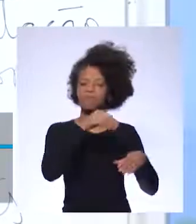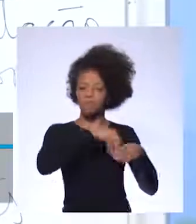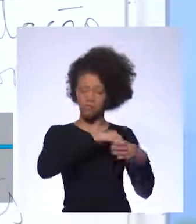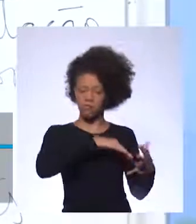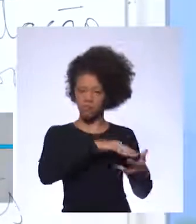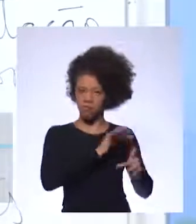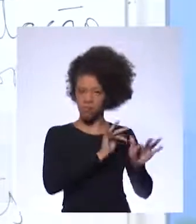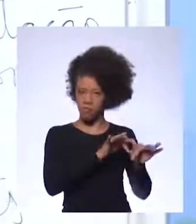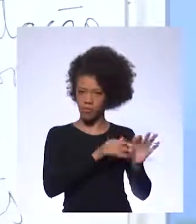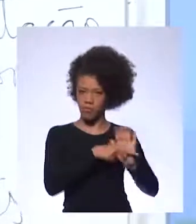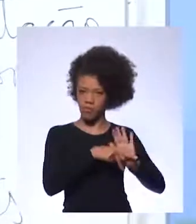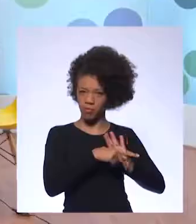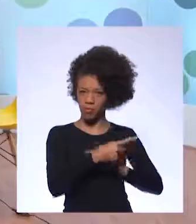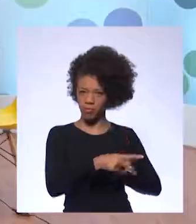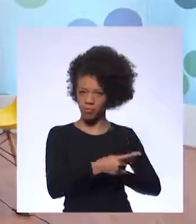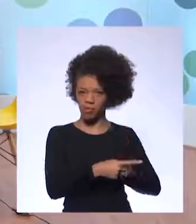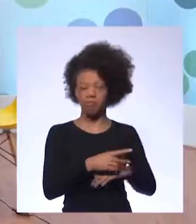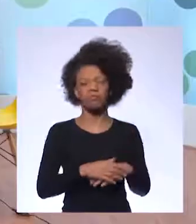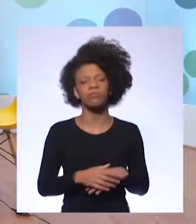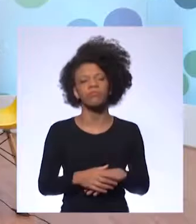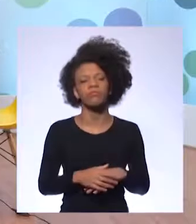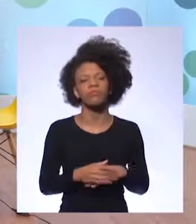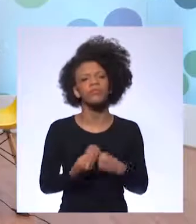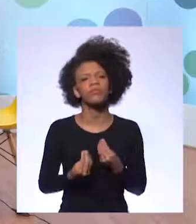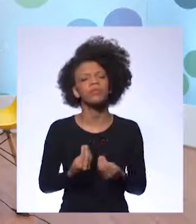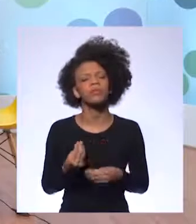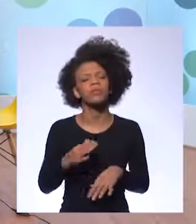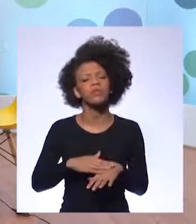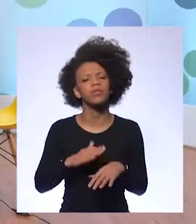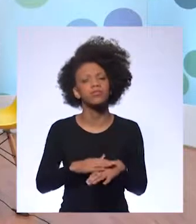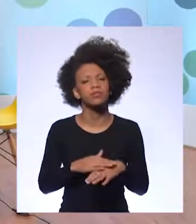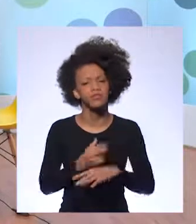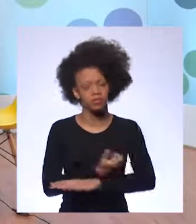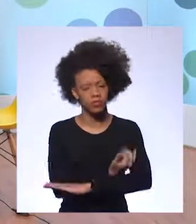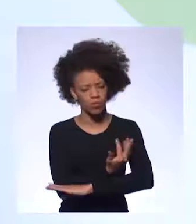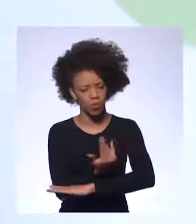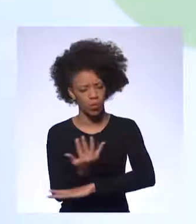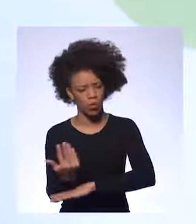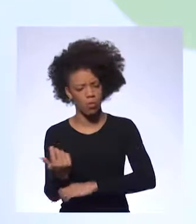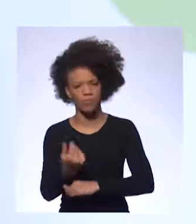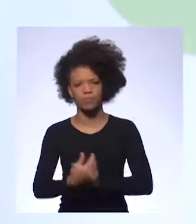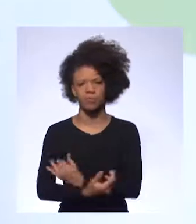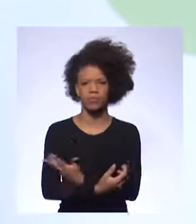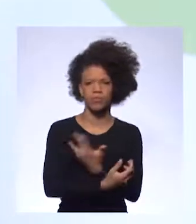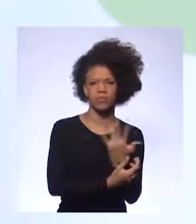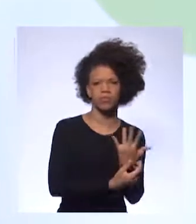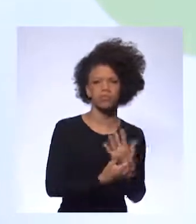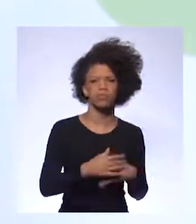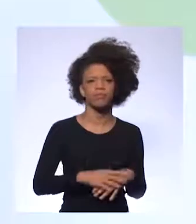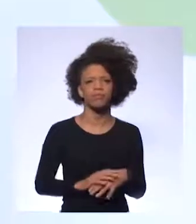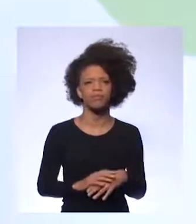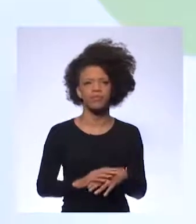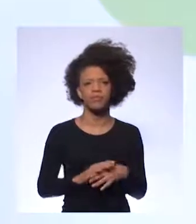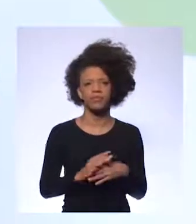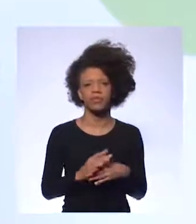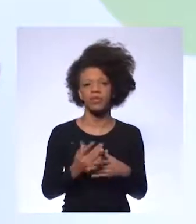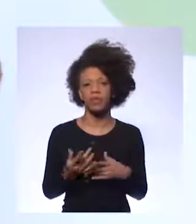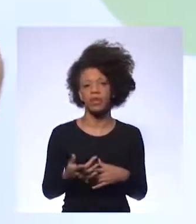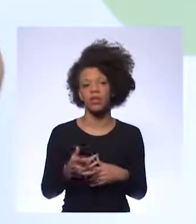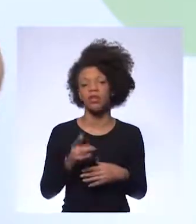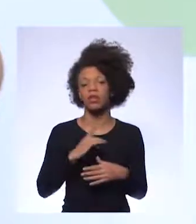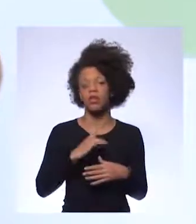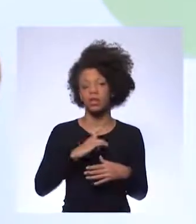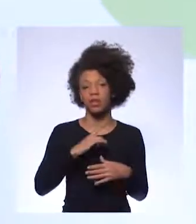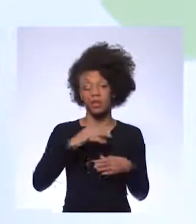dentro do feudo turma como que eu fiz meu minha plantação eu peguei papel do lado Shakira ela tava dentro da caixa de torrada é um